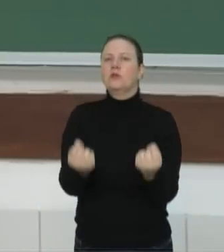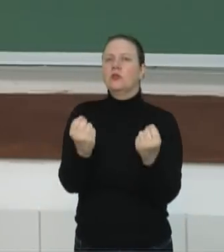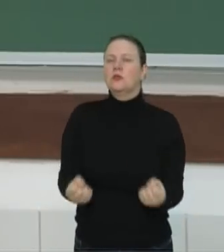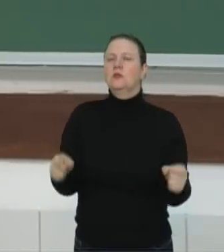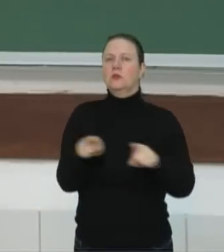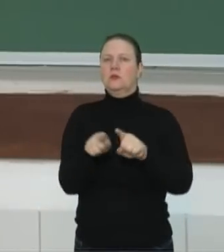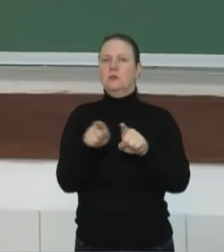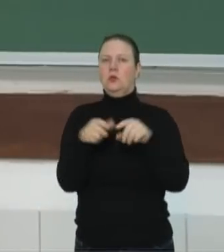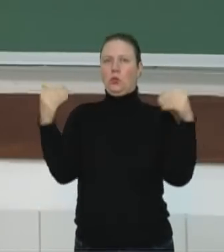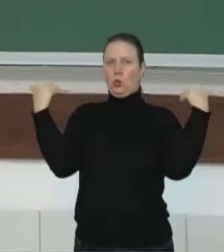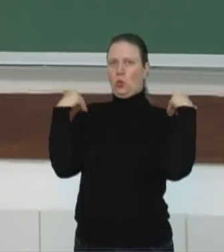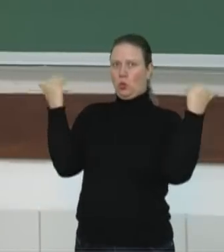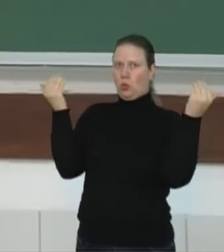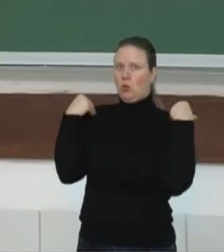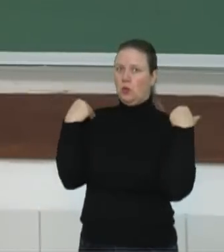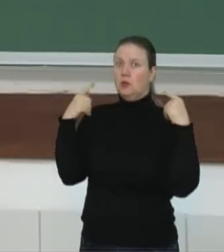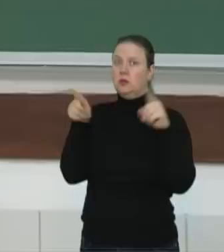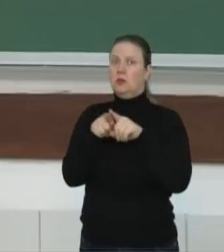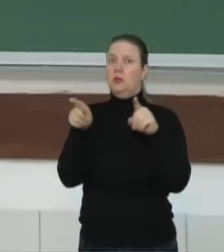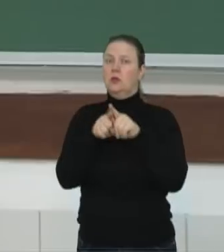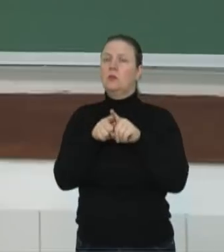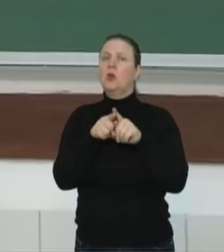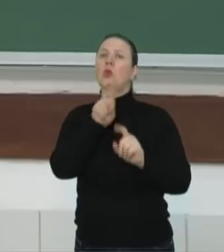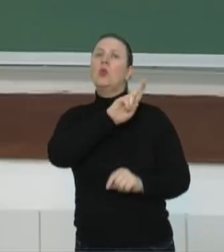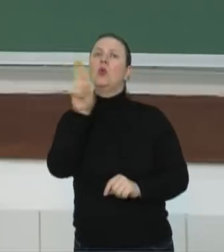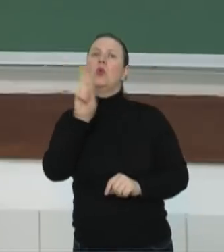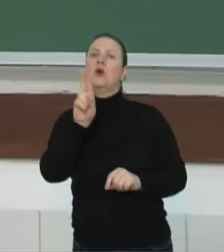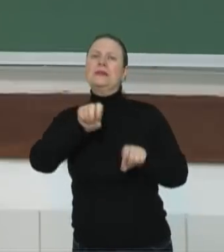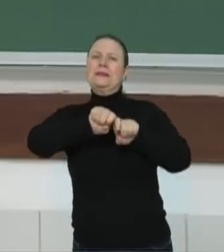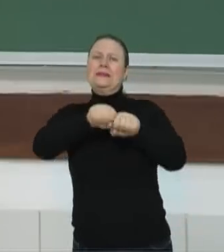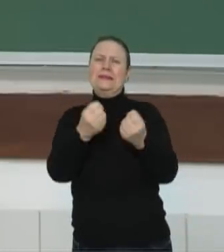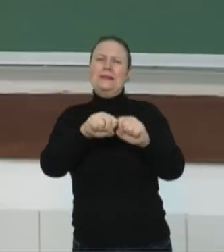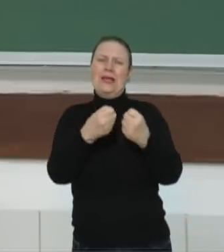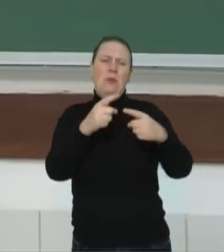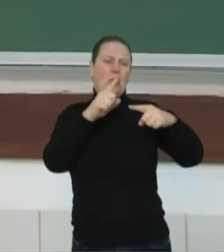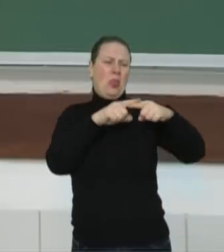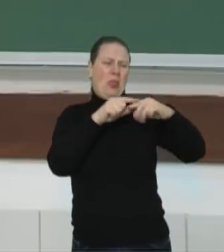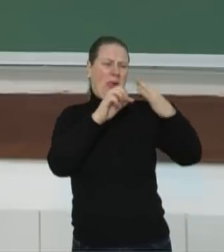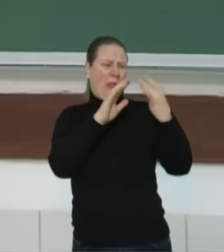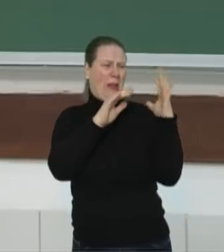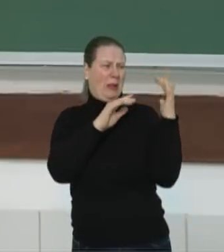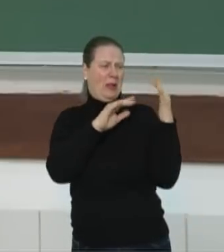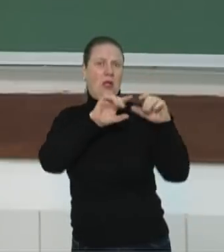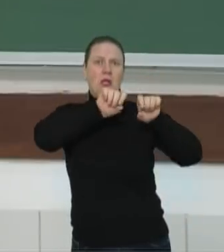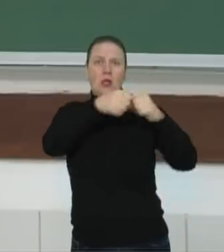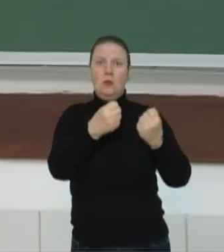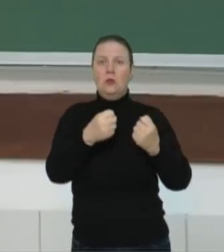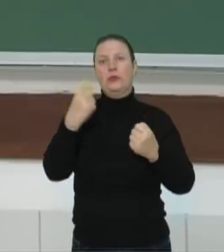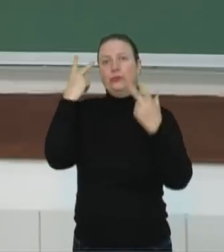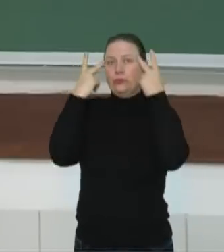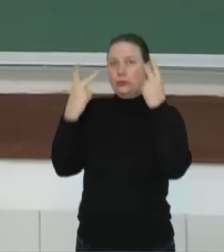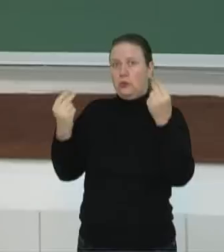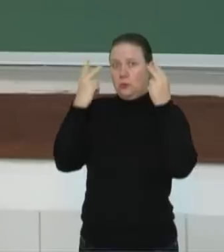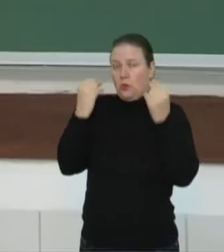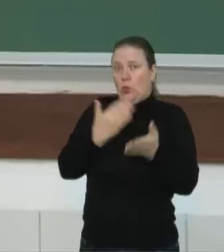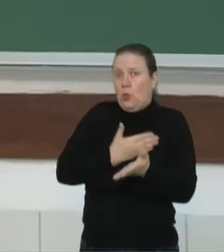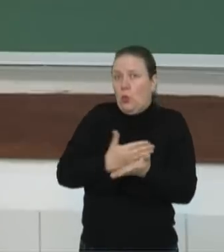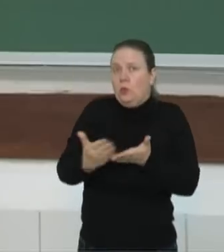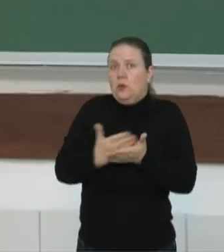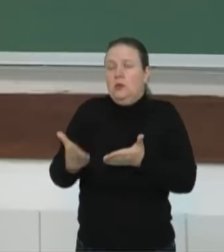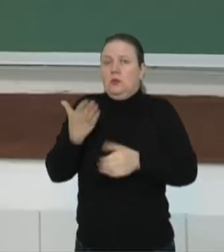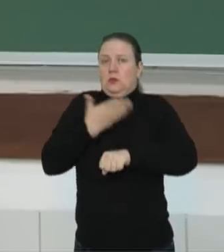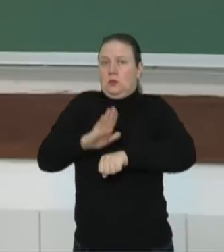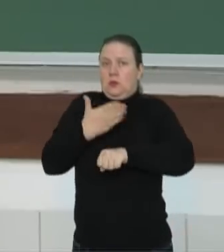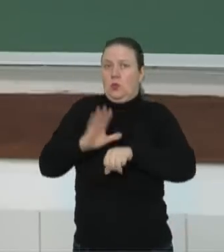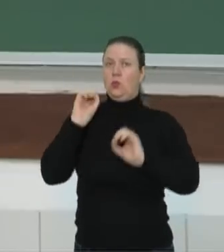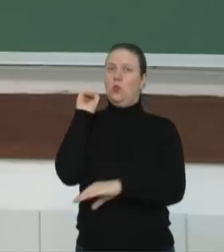aulas de educação física, ela tem um apelido, quebra-dedo. Sabe por quê? Normalmente, quando a gente está iniciando no basquete,